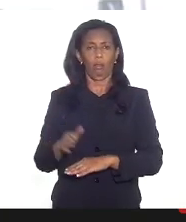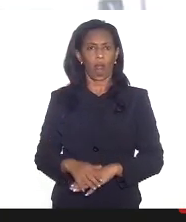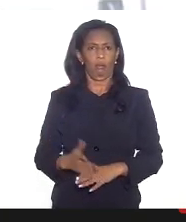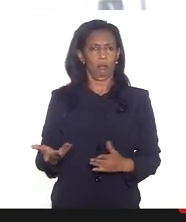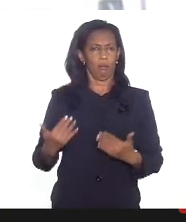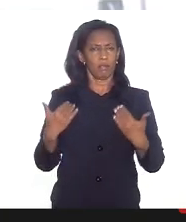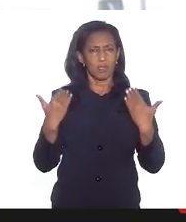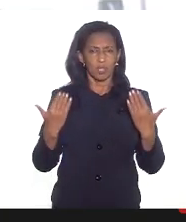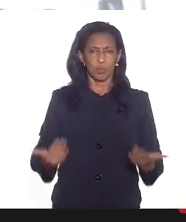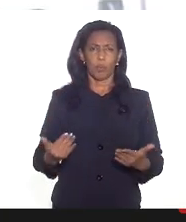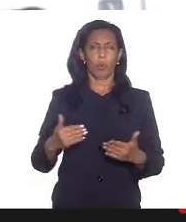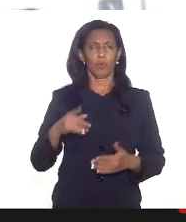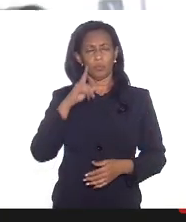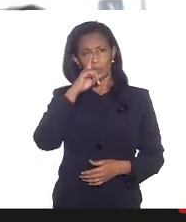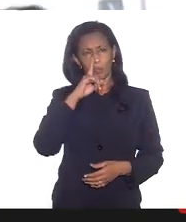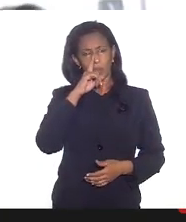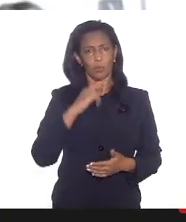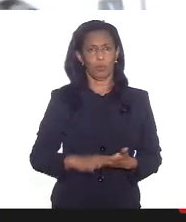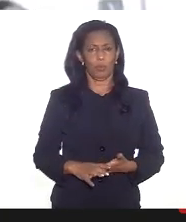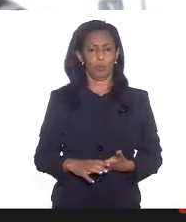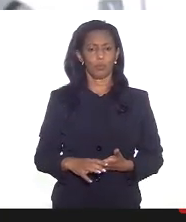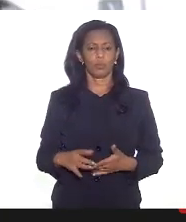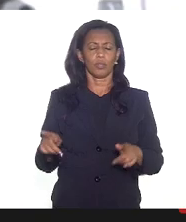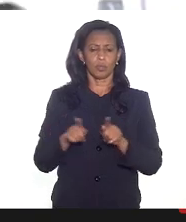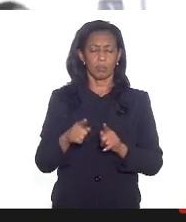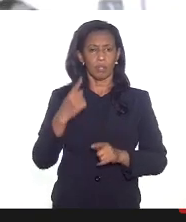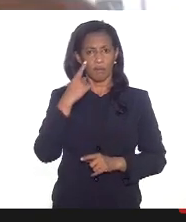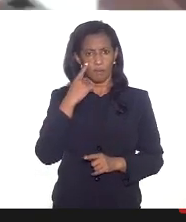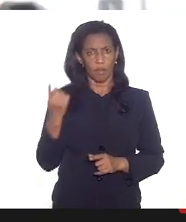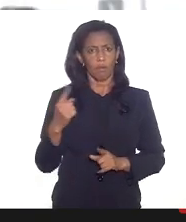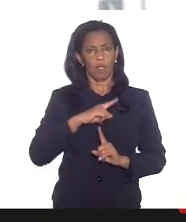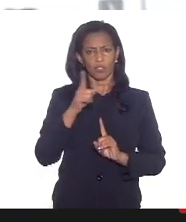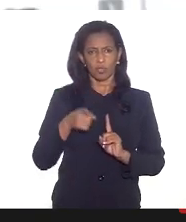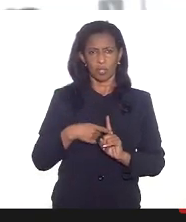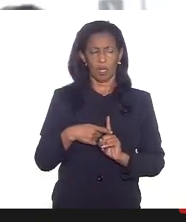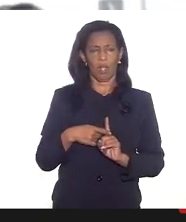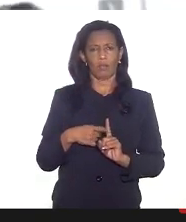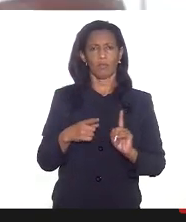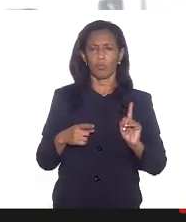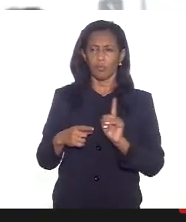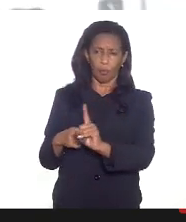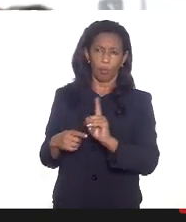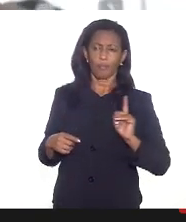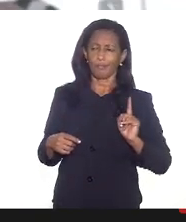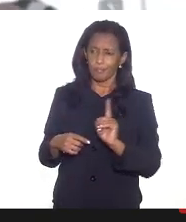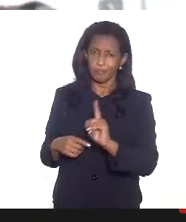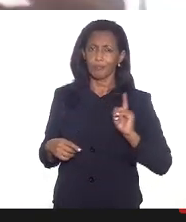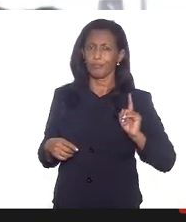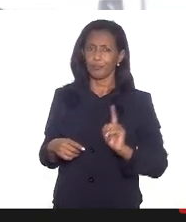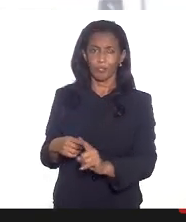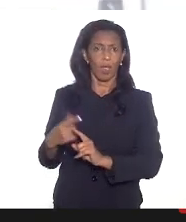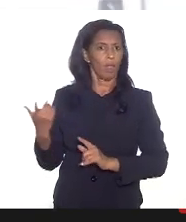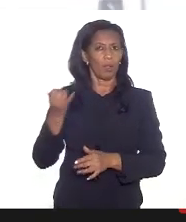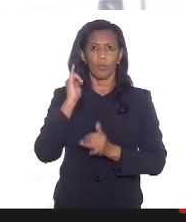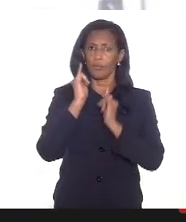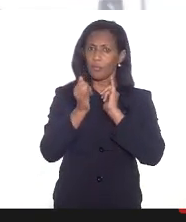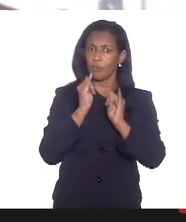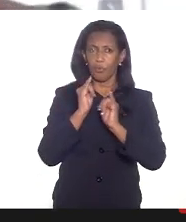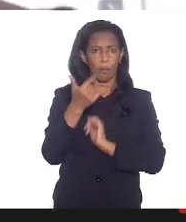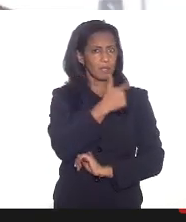e se expondo cada vez mais nós precisa ser presencial uns também que várias gestões foram por diversas vezes nas unidades não foi